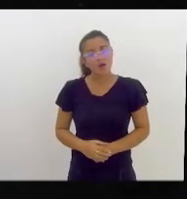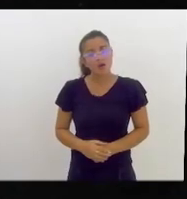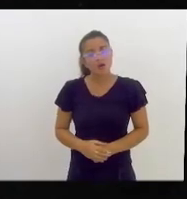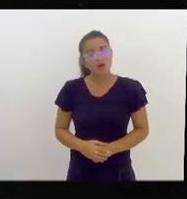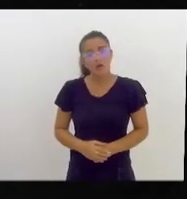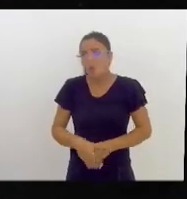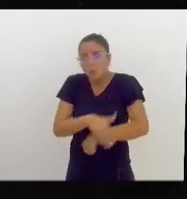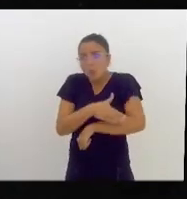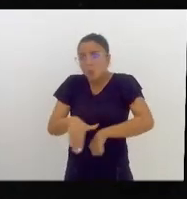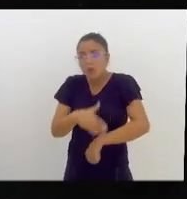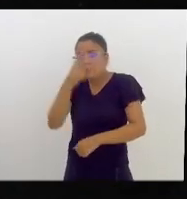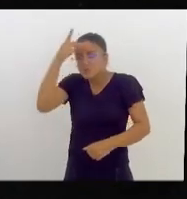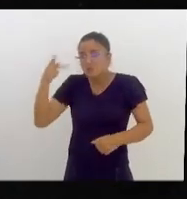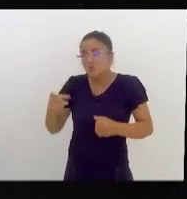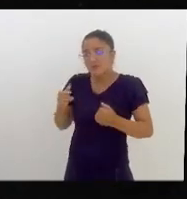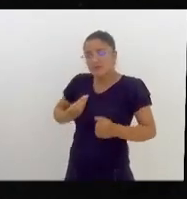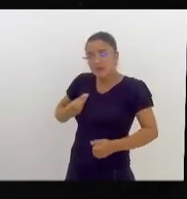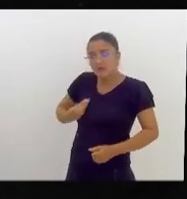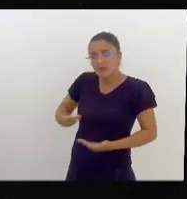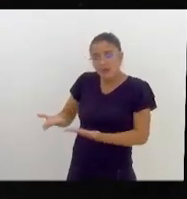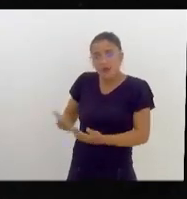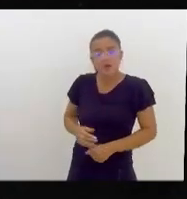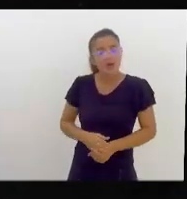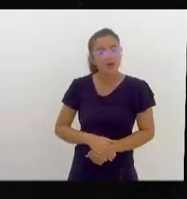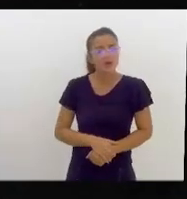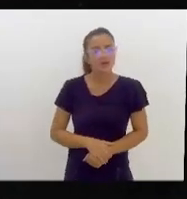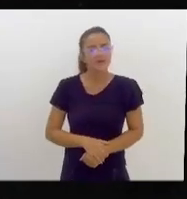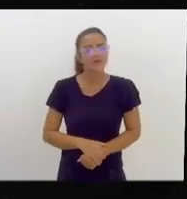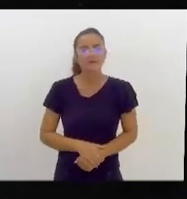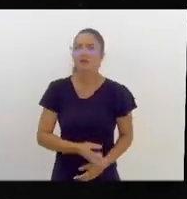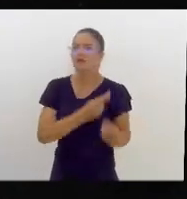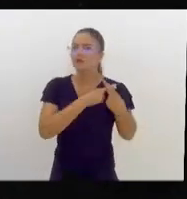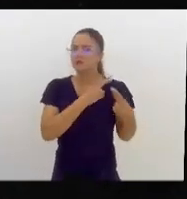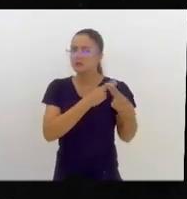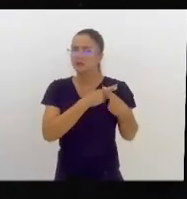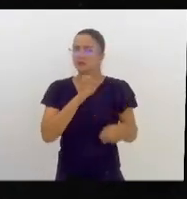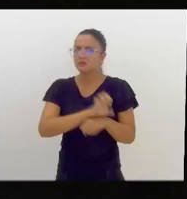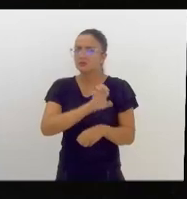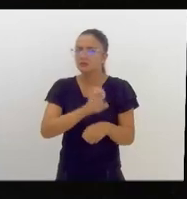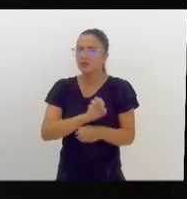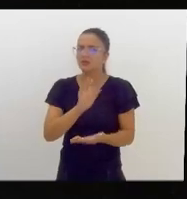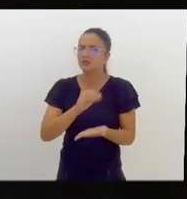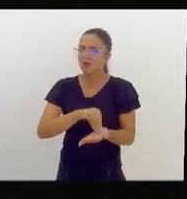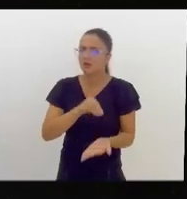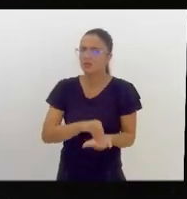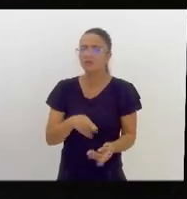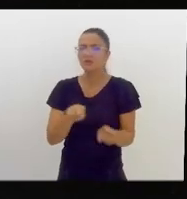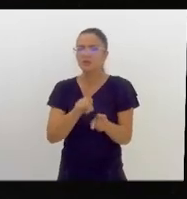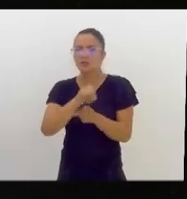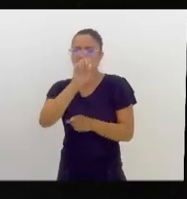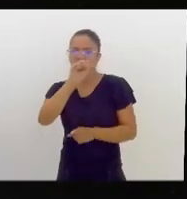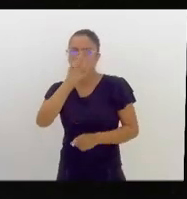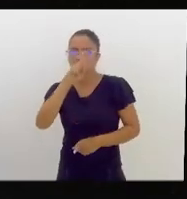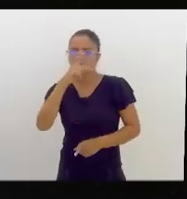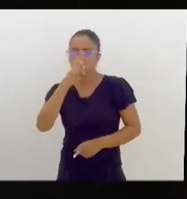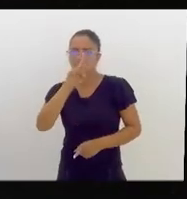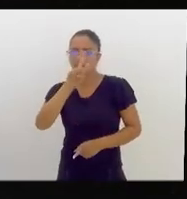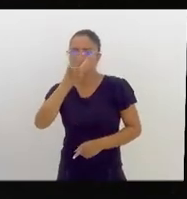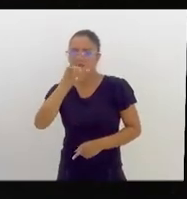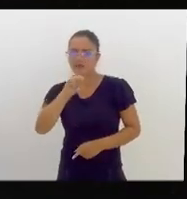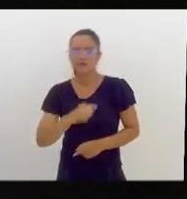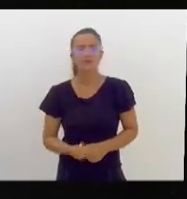Roxo. Detectamos isso. E cadê a responsabilidade do Estado? Cadê a responsabilidade da Supervia? Ninguém falava nada.